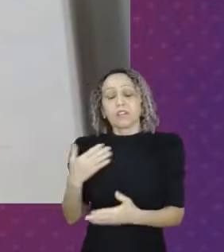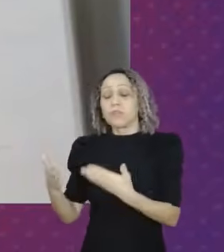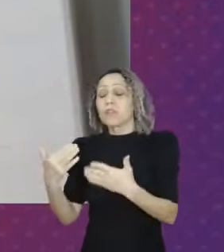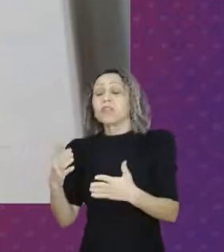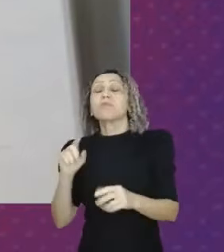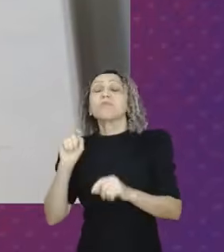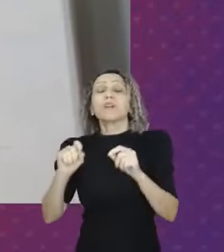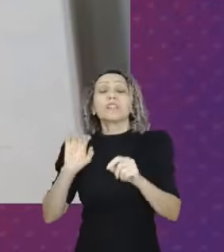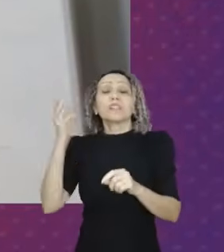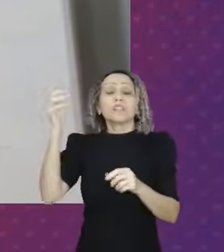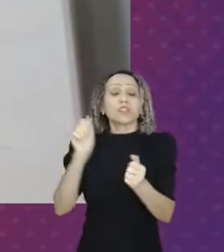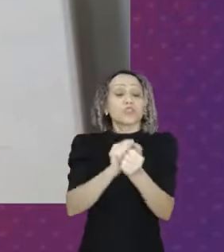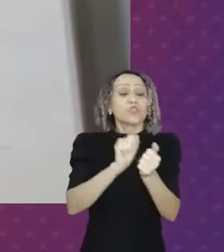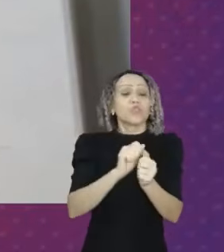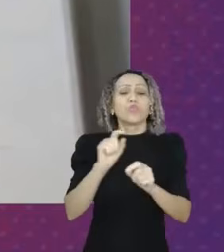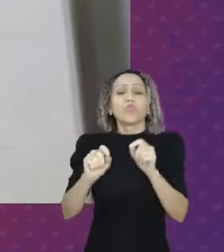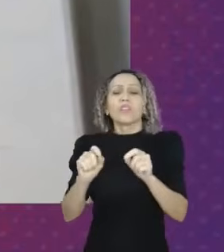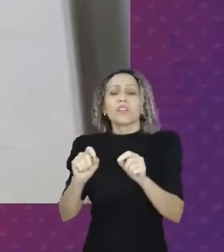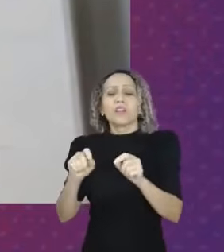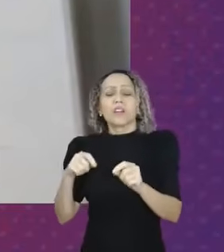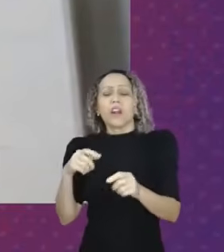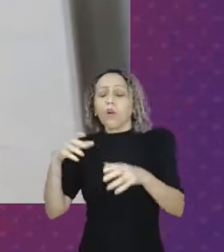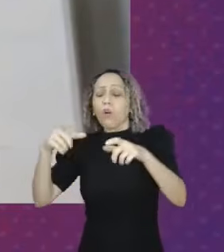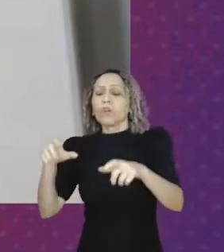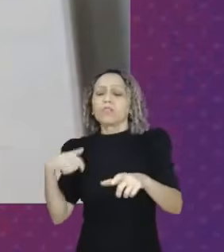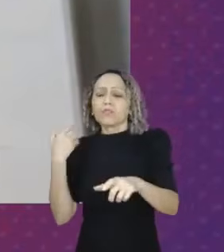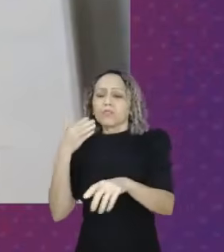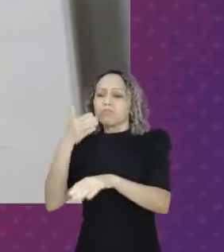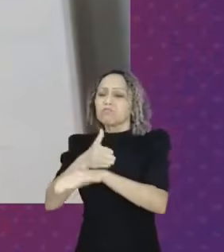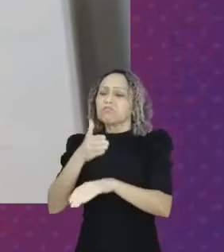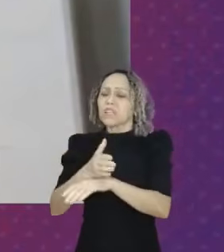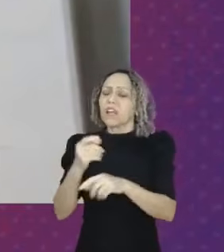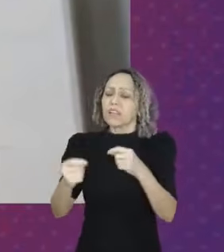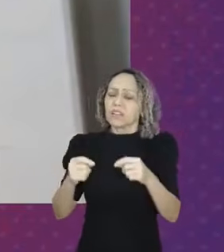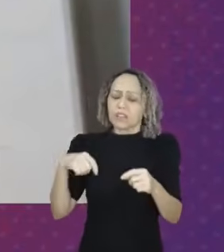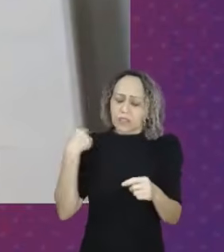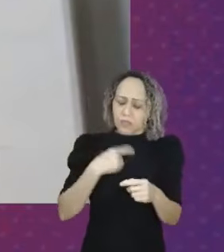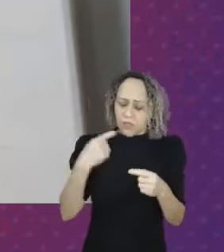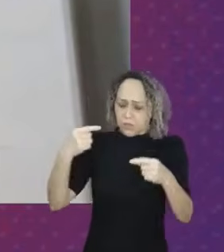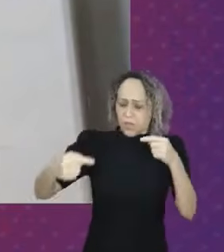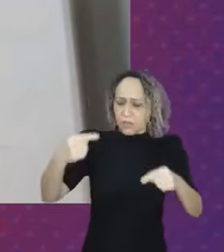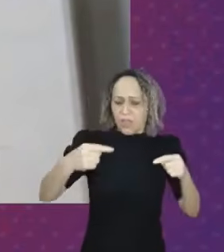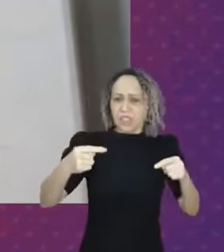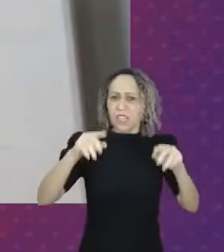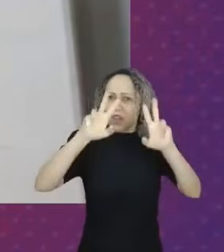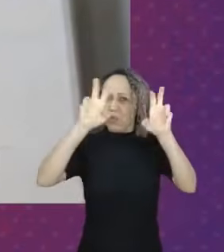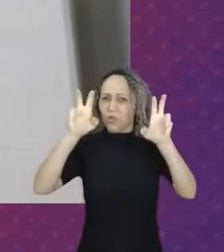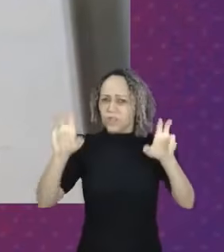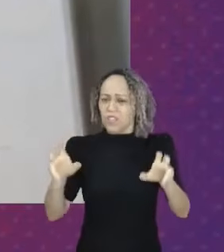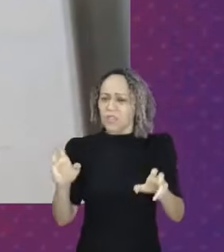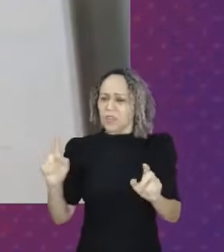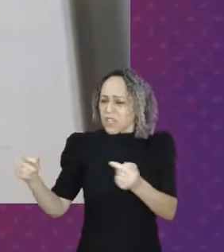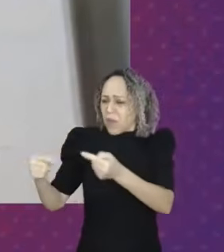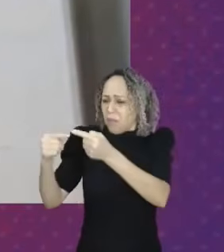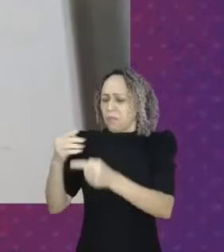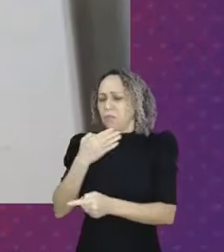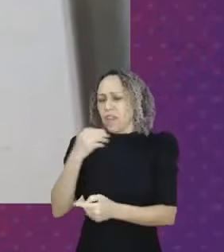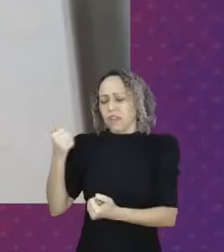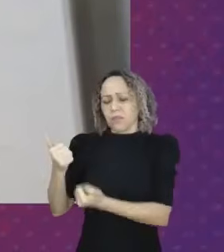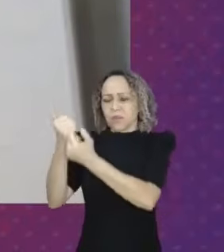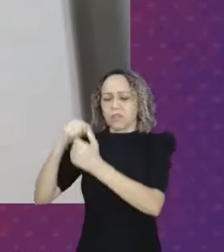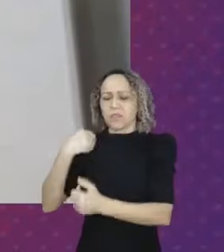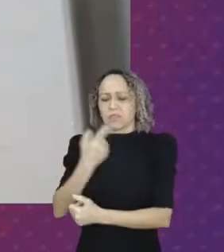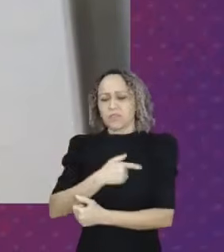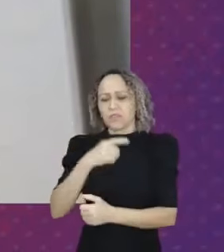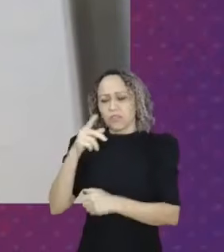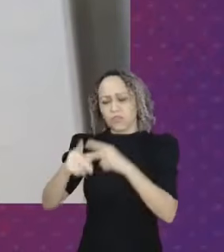para ingressar na política institucional também, para que nós possamos debater o que é melhor para a nossa população negra, para a nossa população mais pobre,